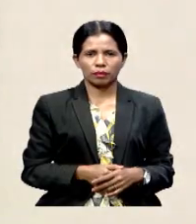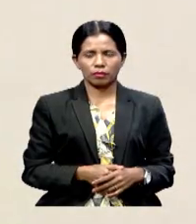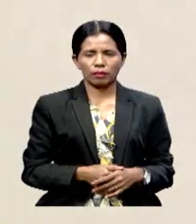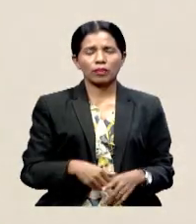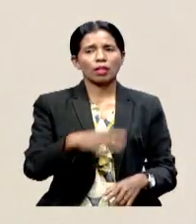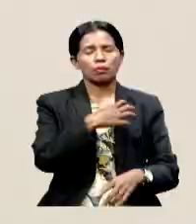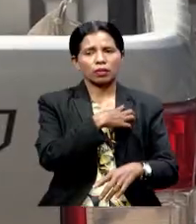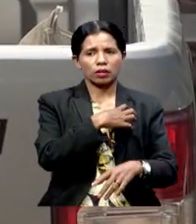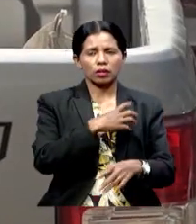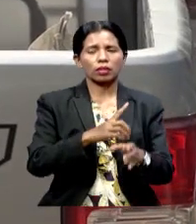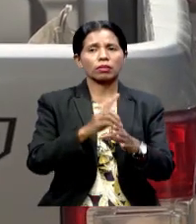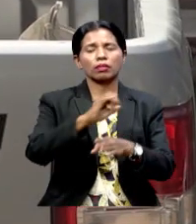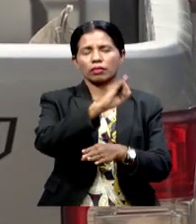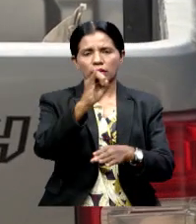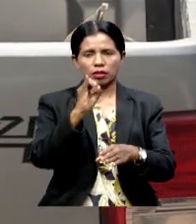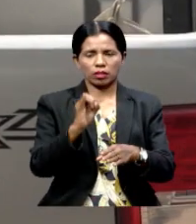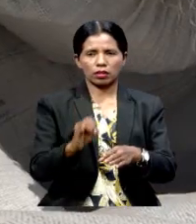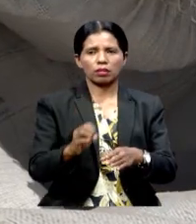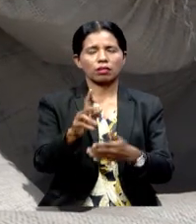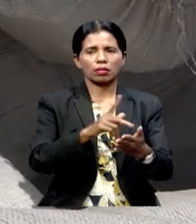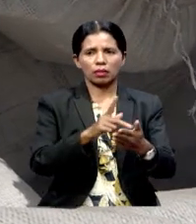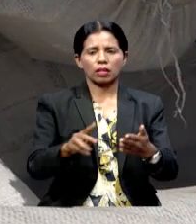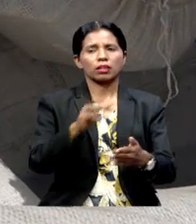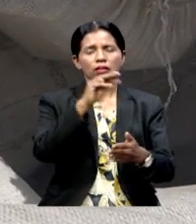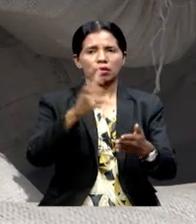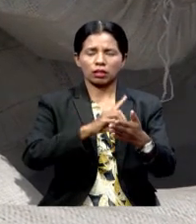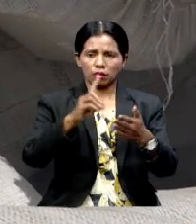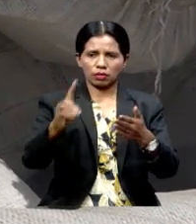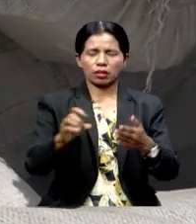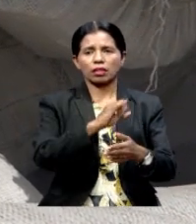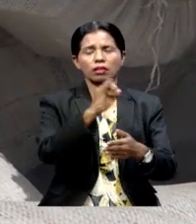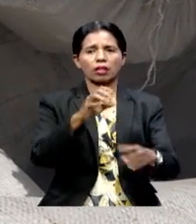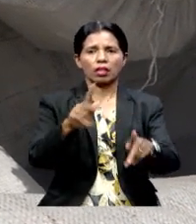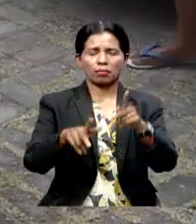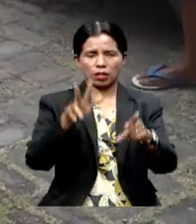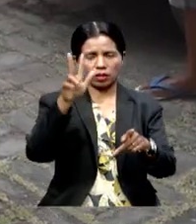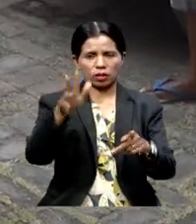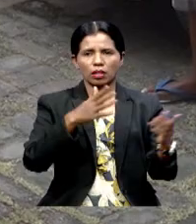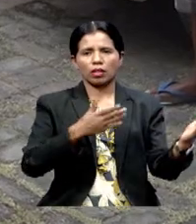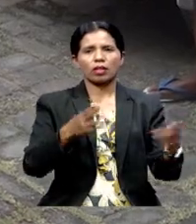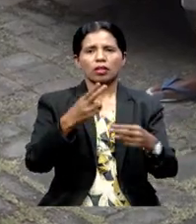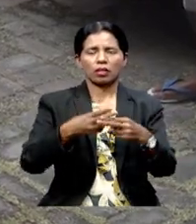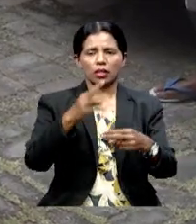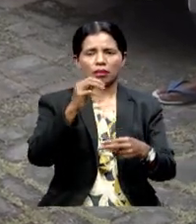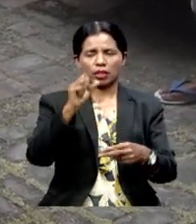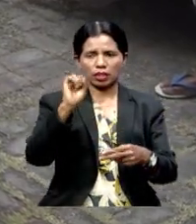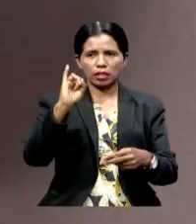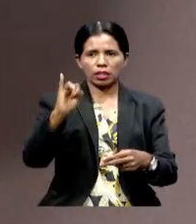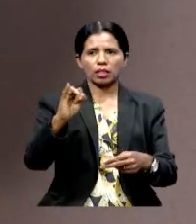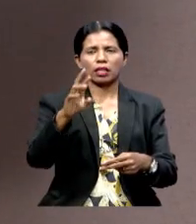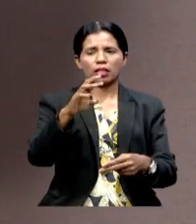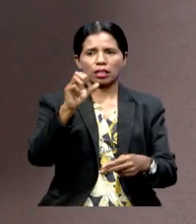Polícia Departamento de Investigação Criminal e a segunda semana ne identifica cidadão na Entolo ho inicial MI,